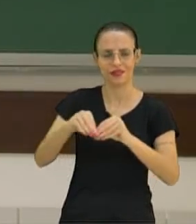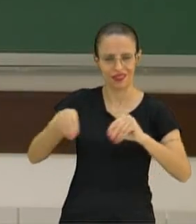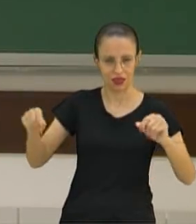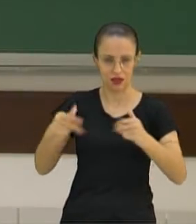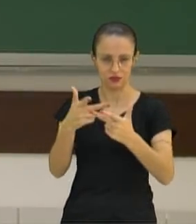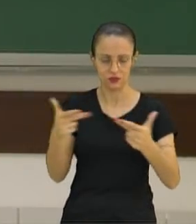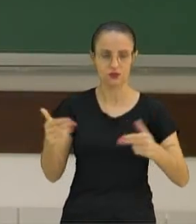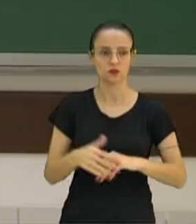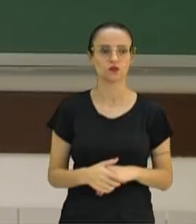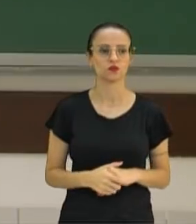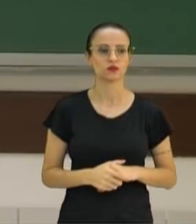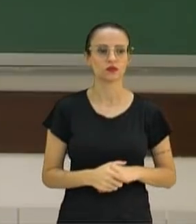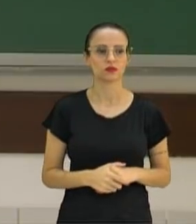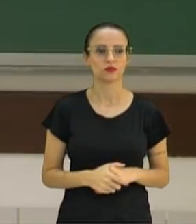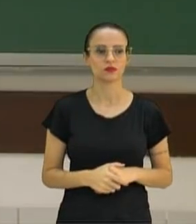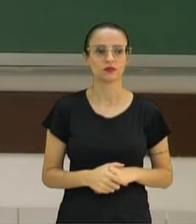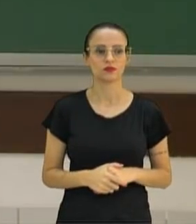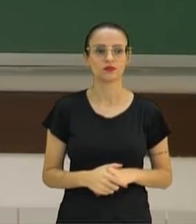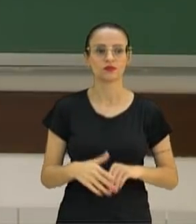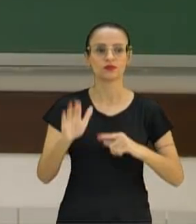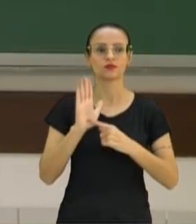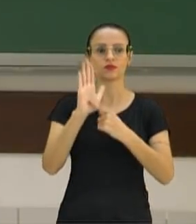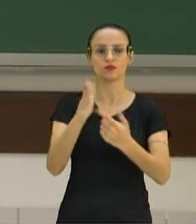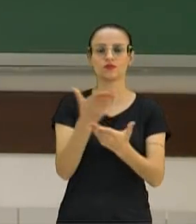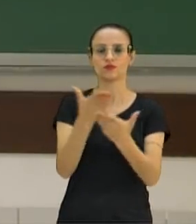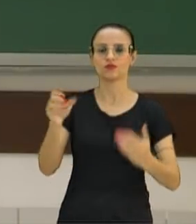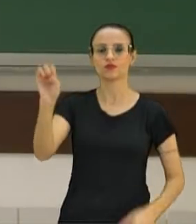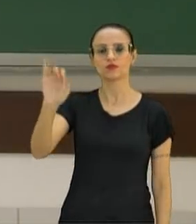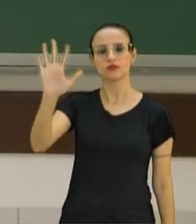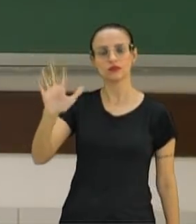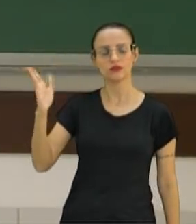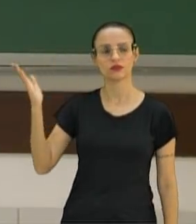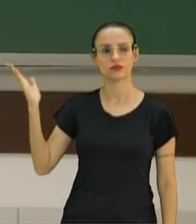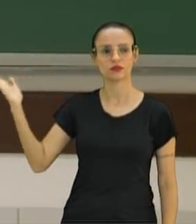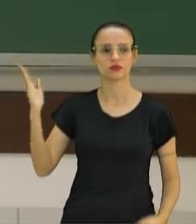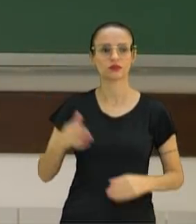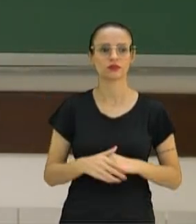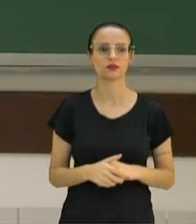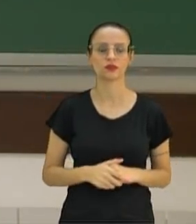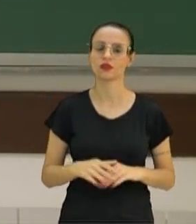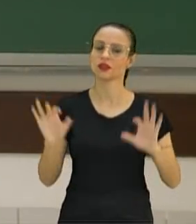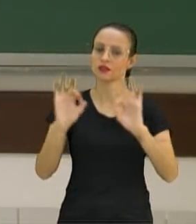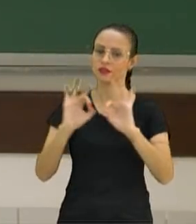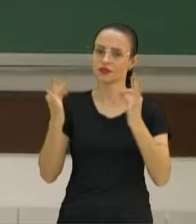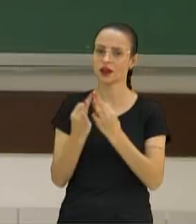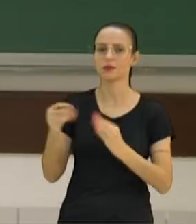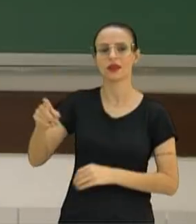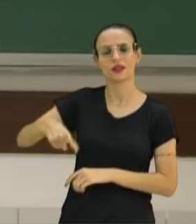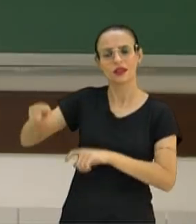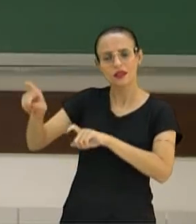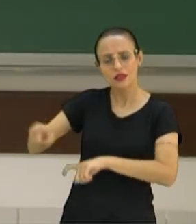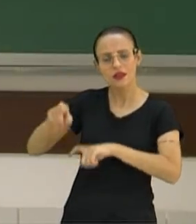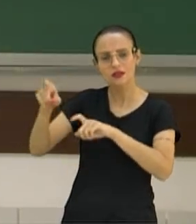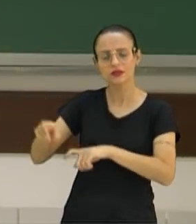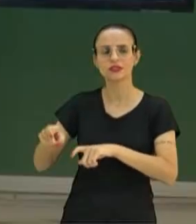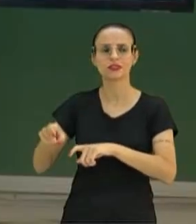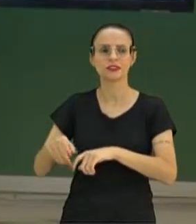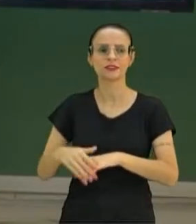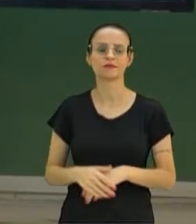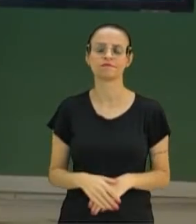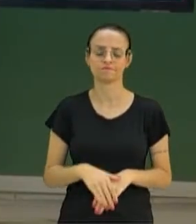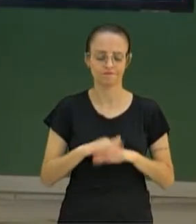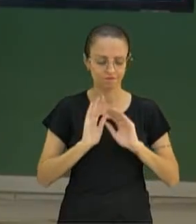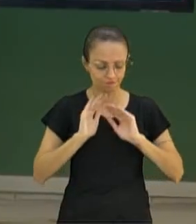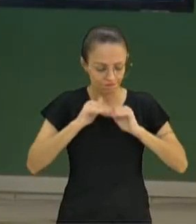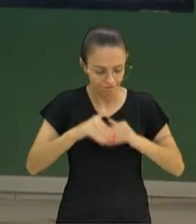né? Então, trago aqui para vocês essa imagem, né, que é de família de sertanejo se rende às forças oficiais.